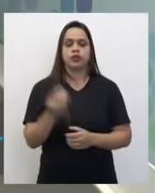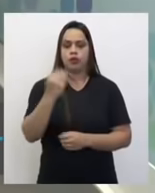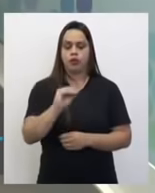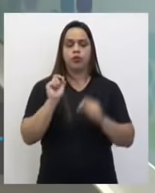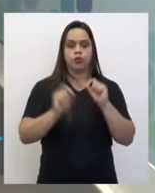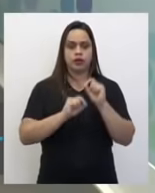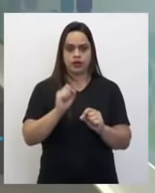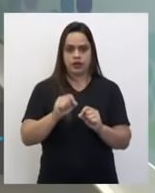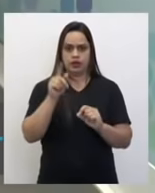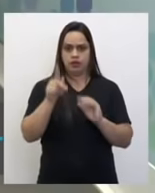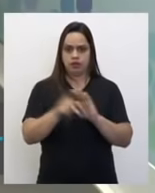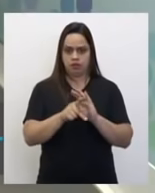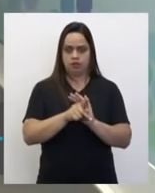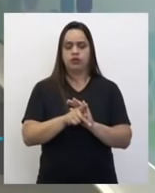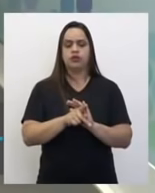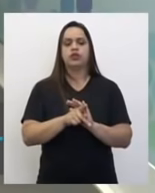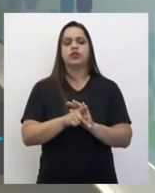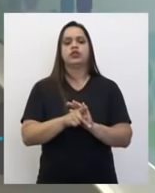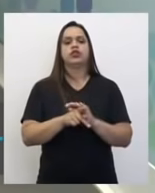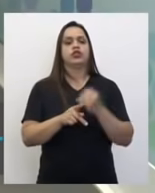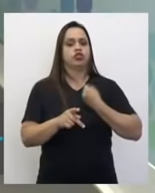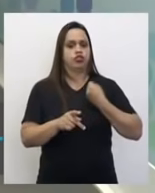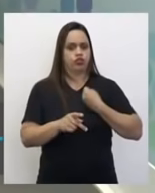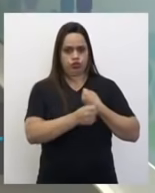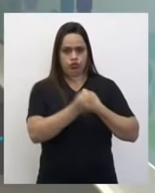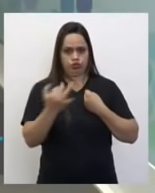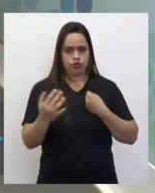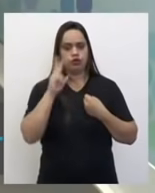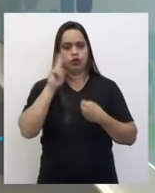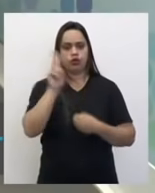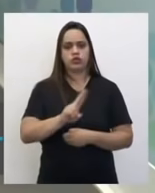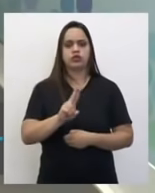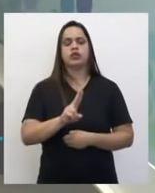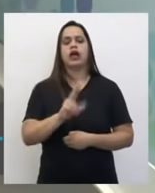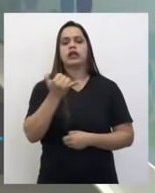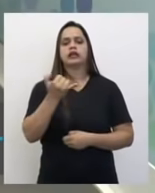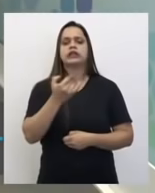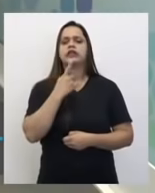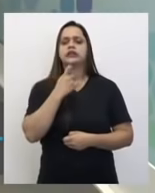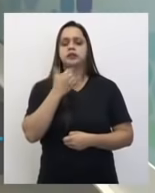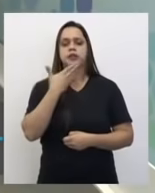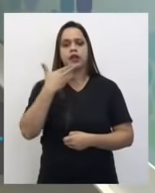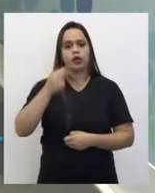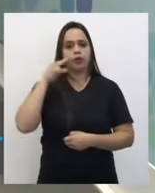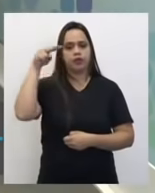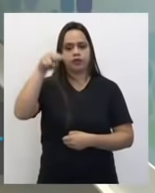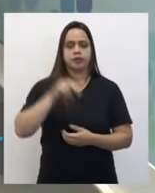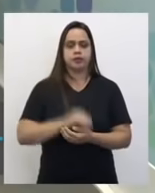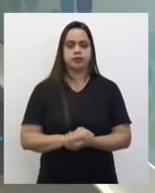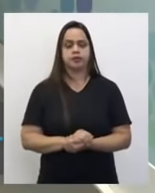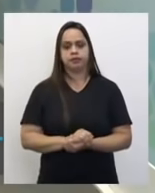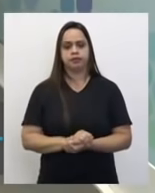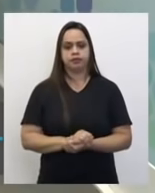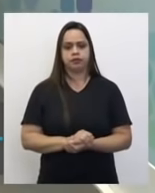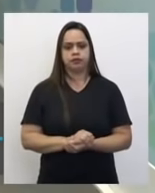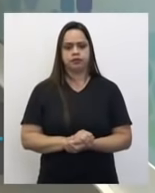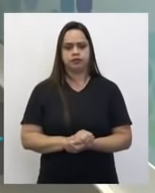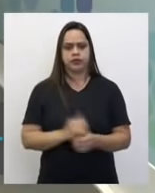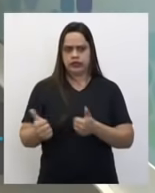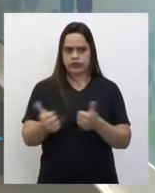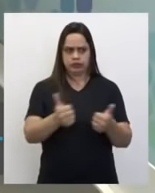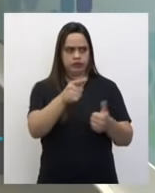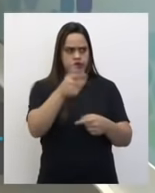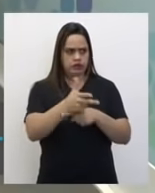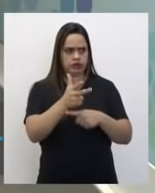é o sistema que a gente conhece, tá? Eu vou usar a caneta vermelha que eu acho que é a que tá melhor aqui visualmente. Tá boa aí a vermelha,